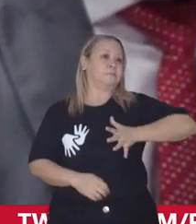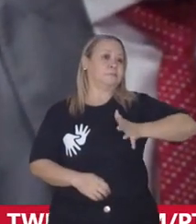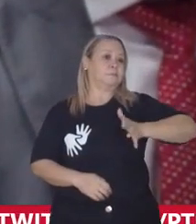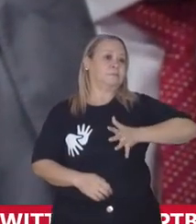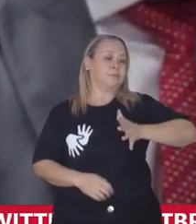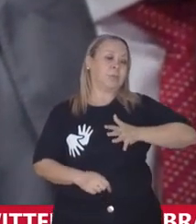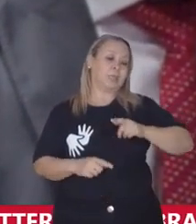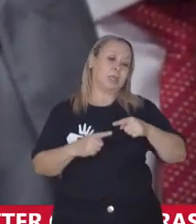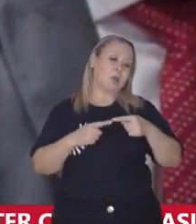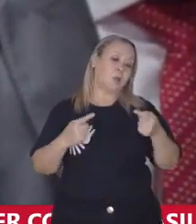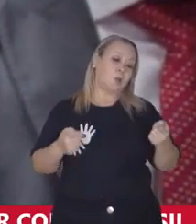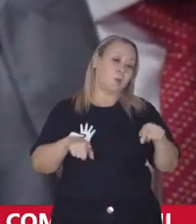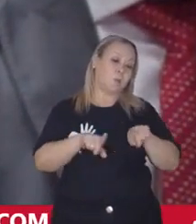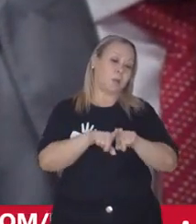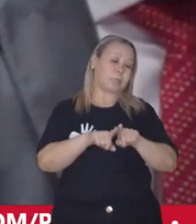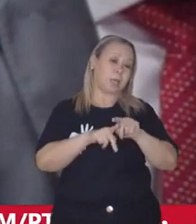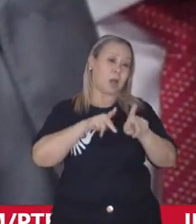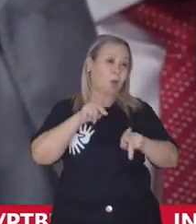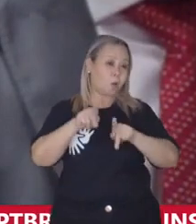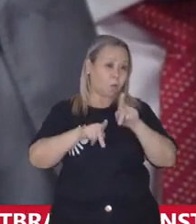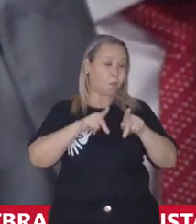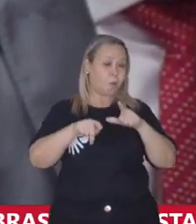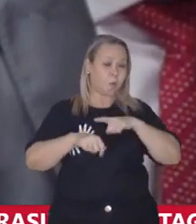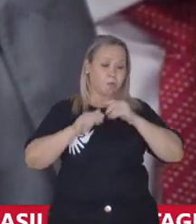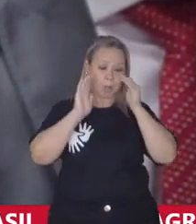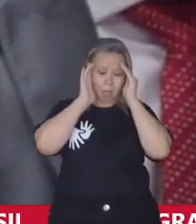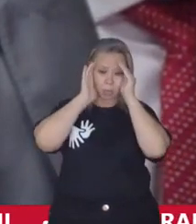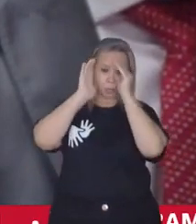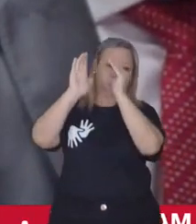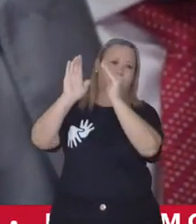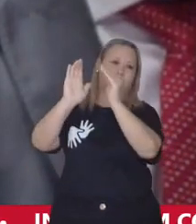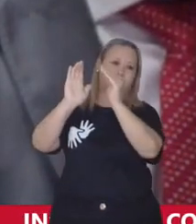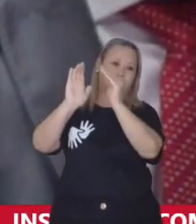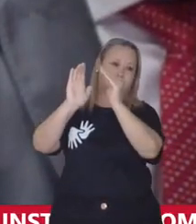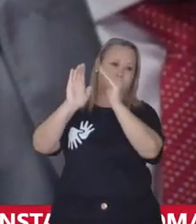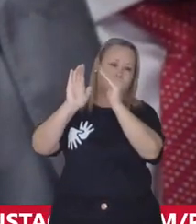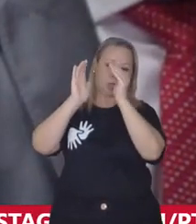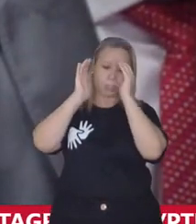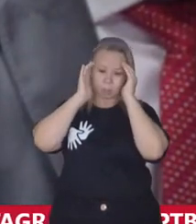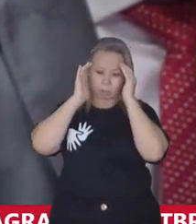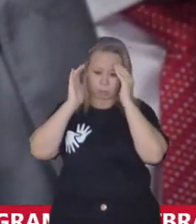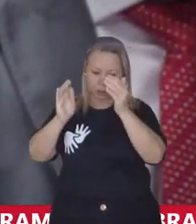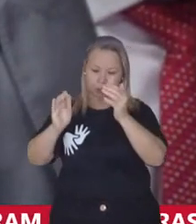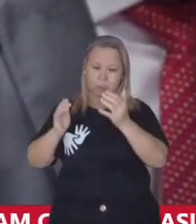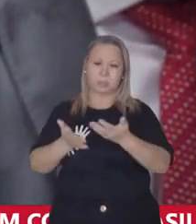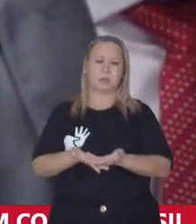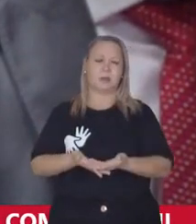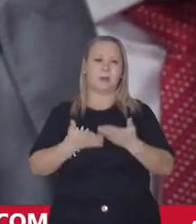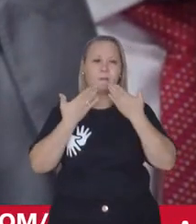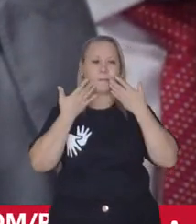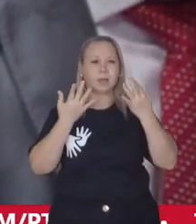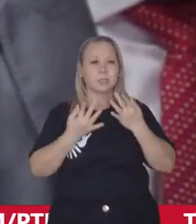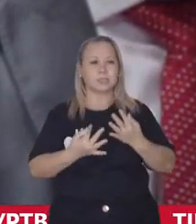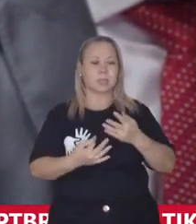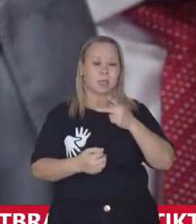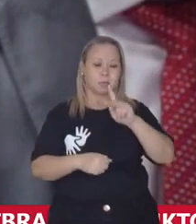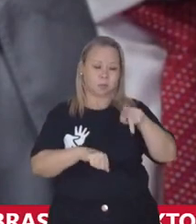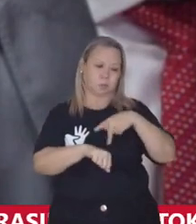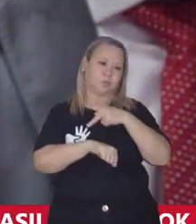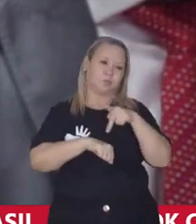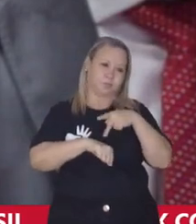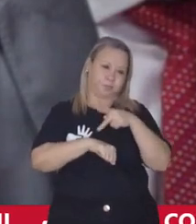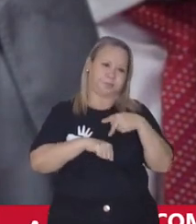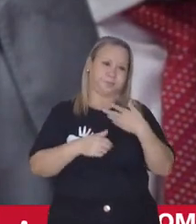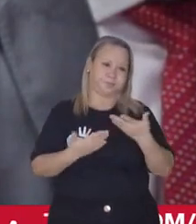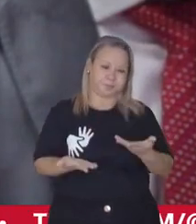mas também o povo ter dignidade, ter felicidade no seu país.